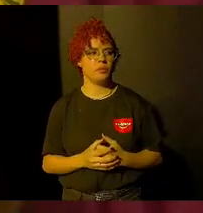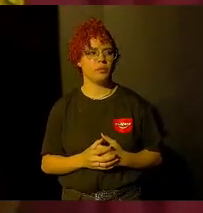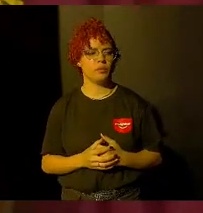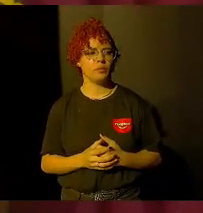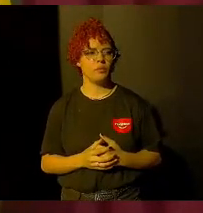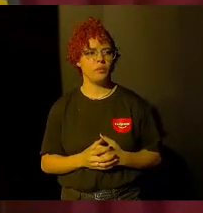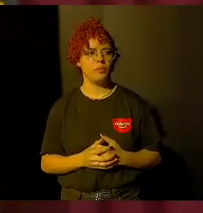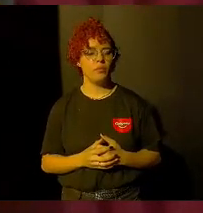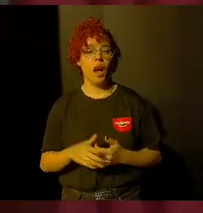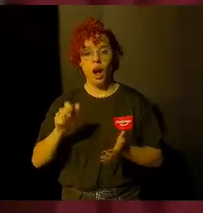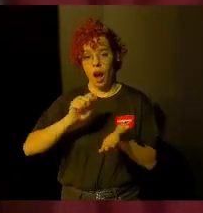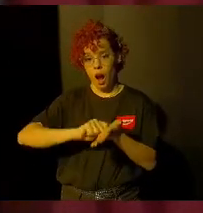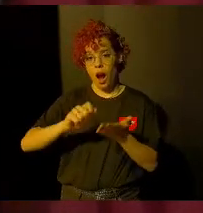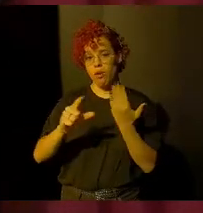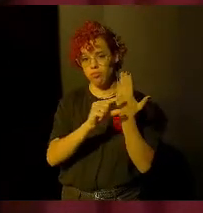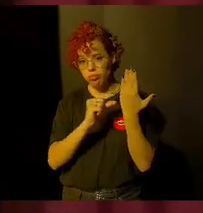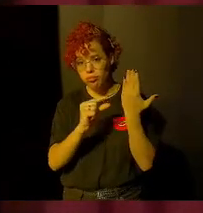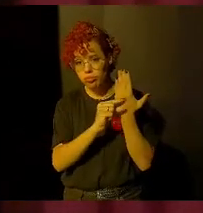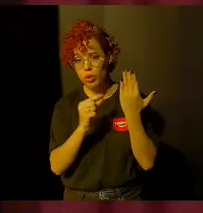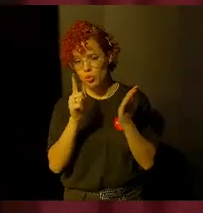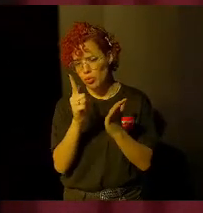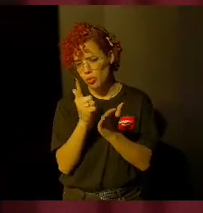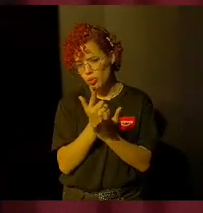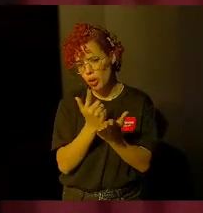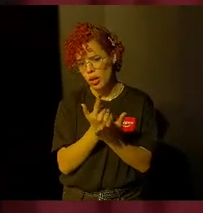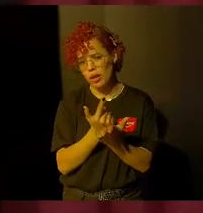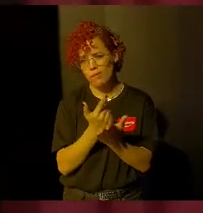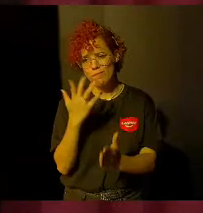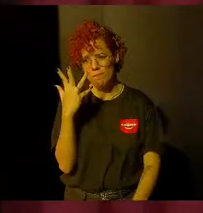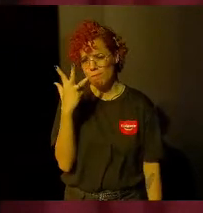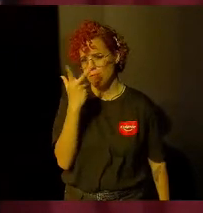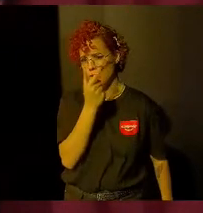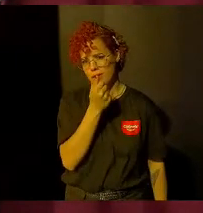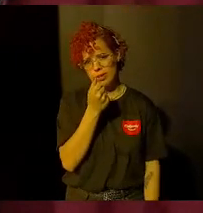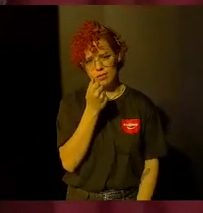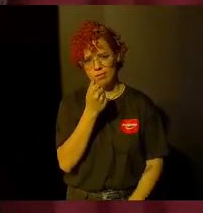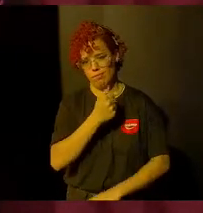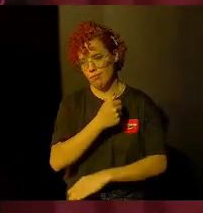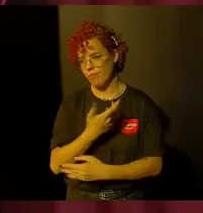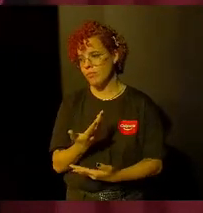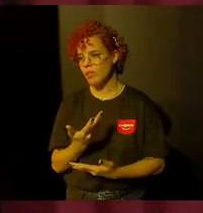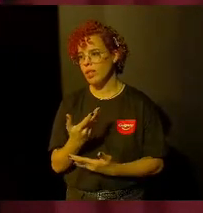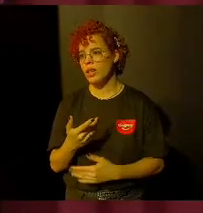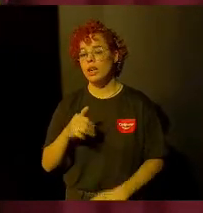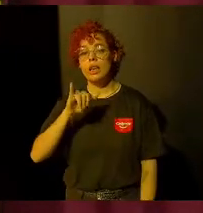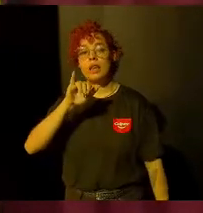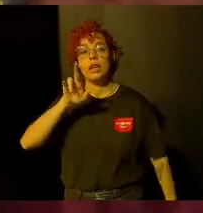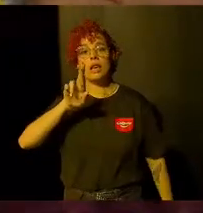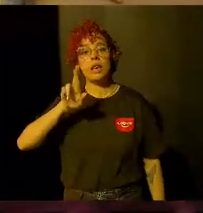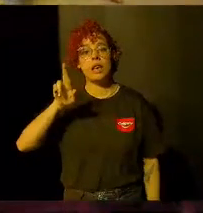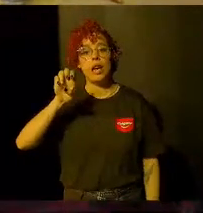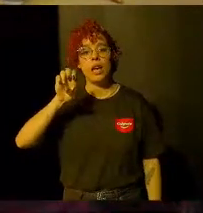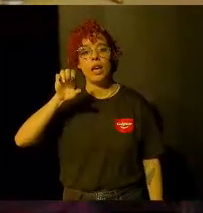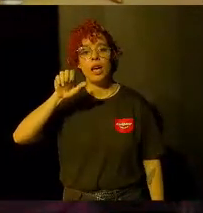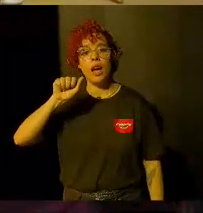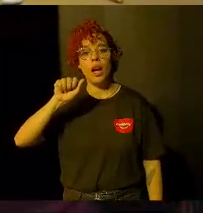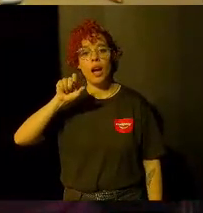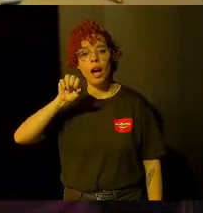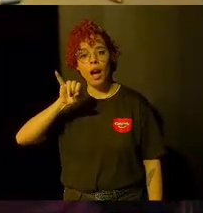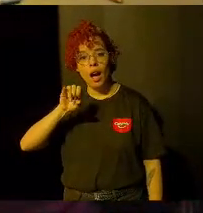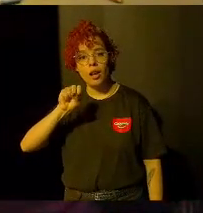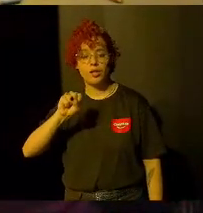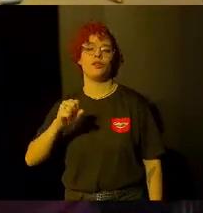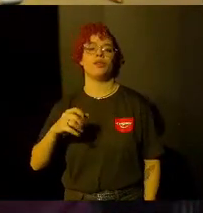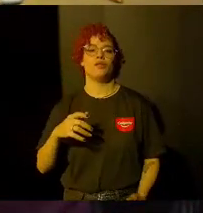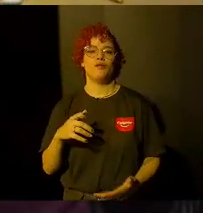autor de um livro muito bonito né janelas e restritas sobre os pais que essa é o diário